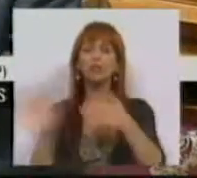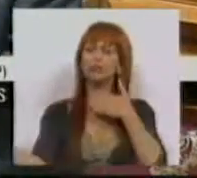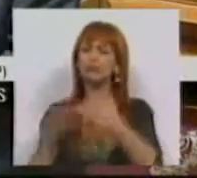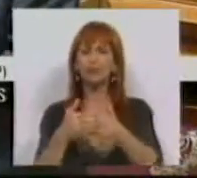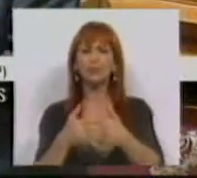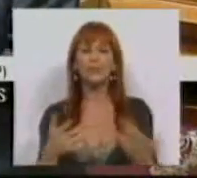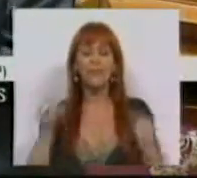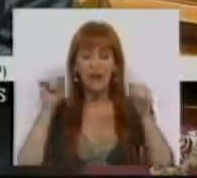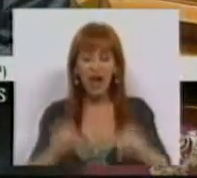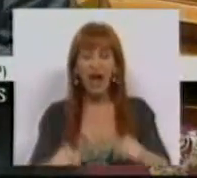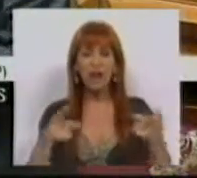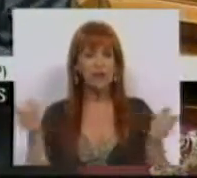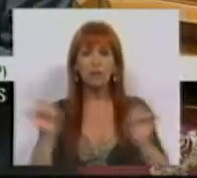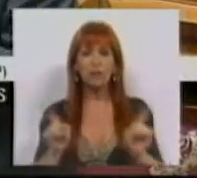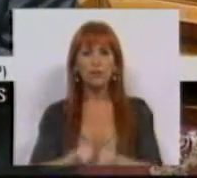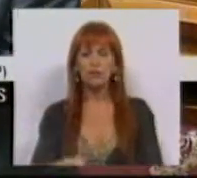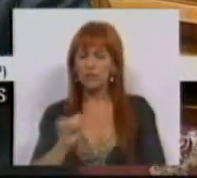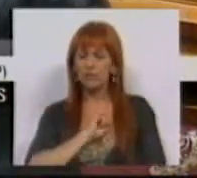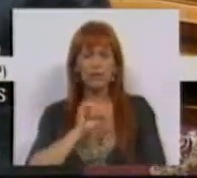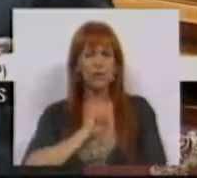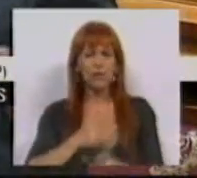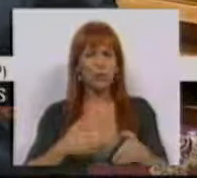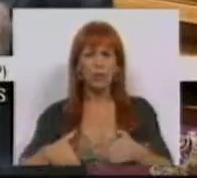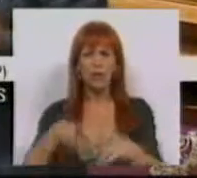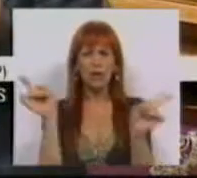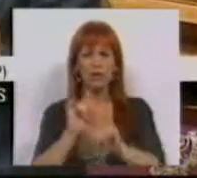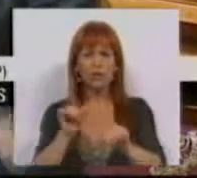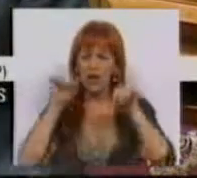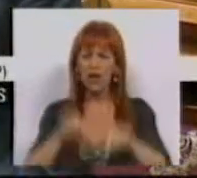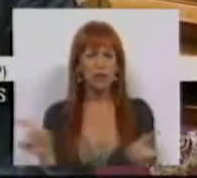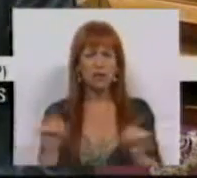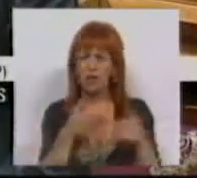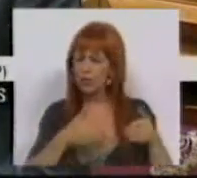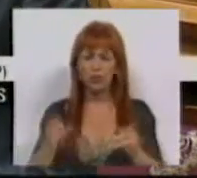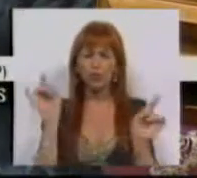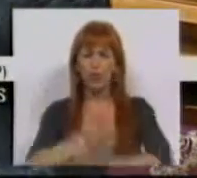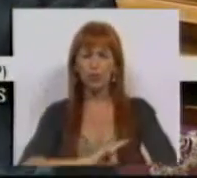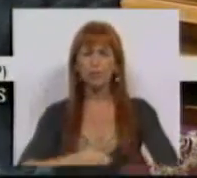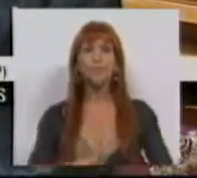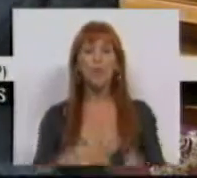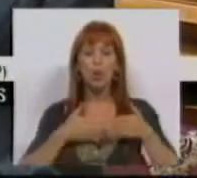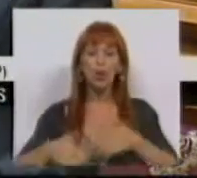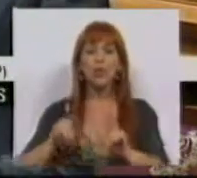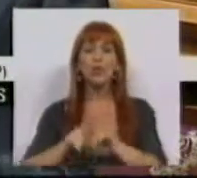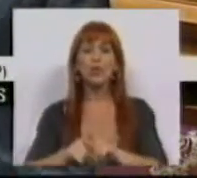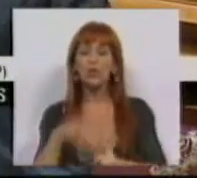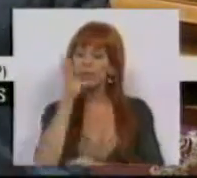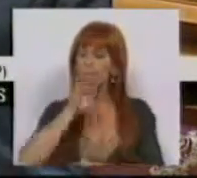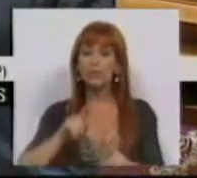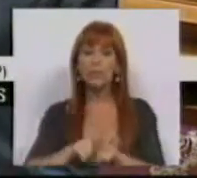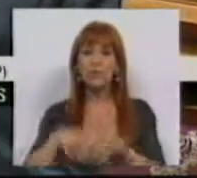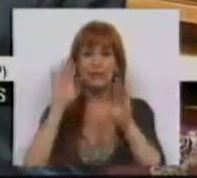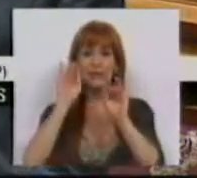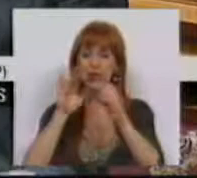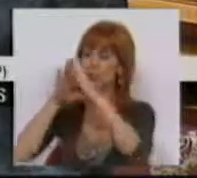encerrar. E este não é o nosso caminho e este não é o rumo. O rumo de implementar na educação